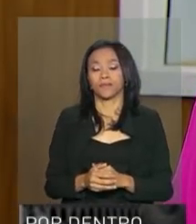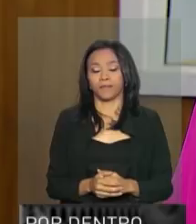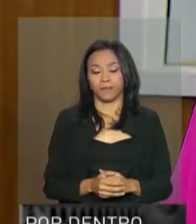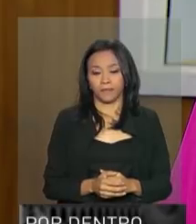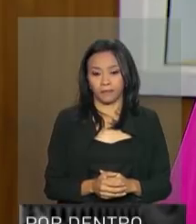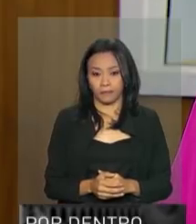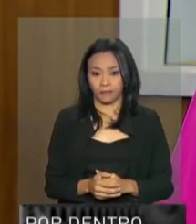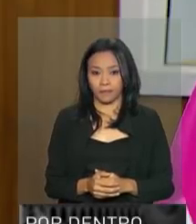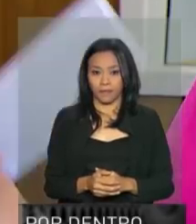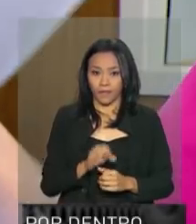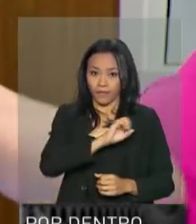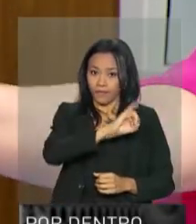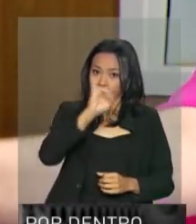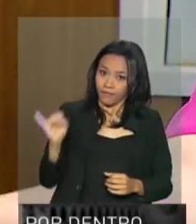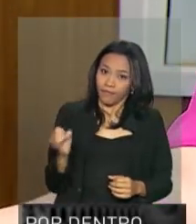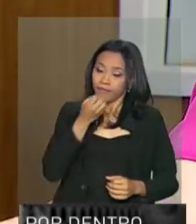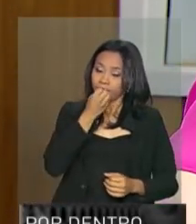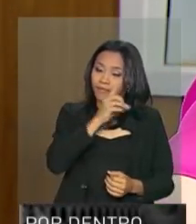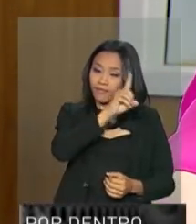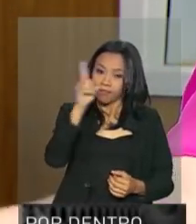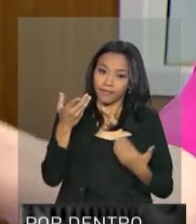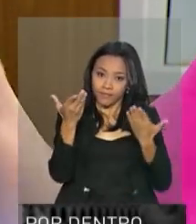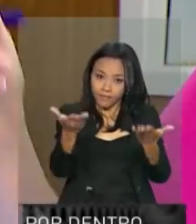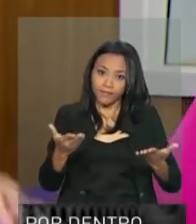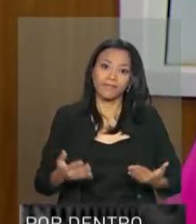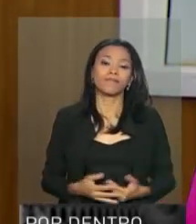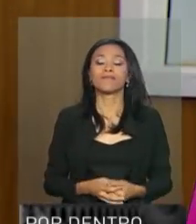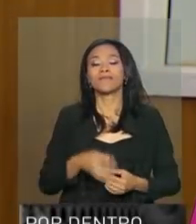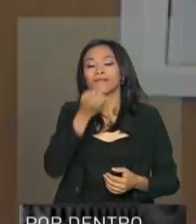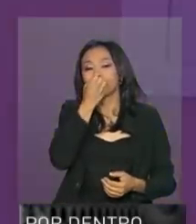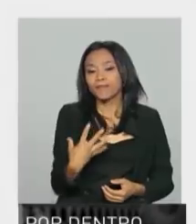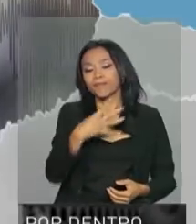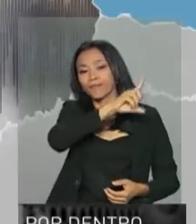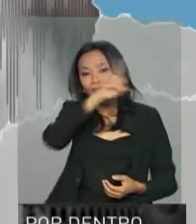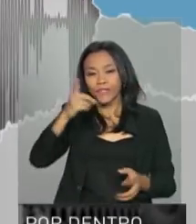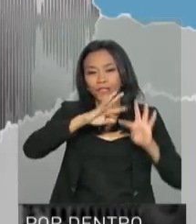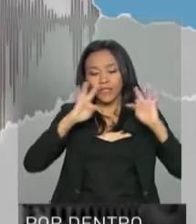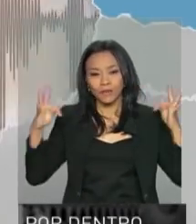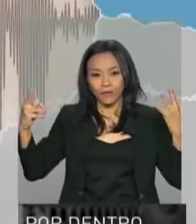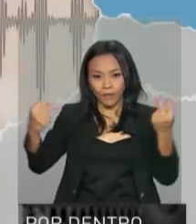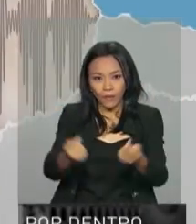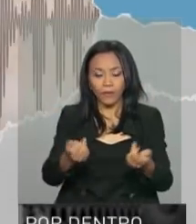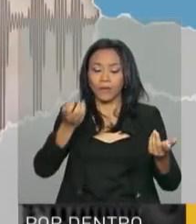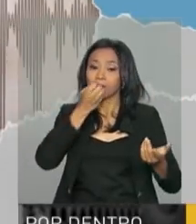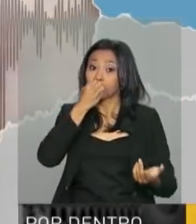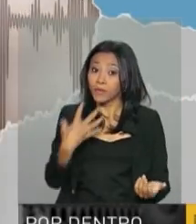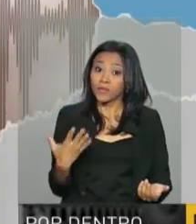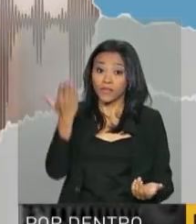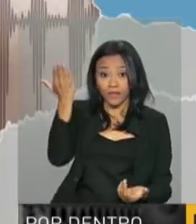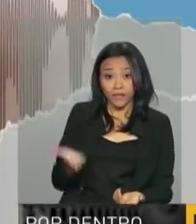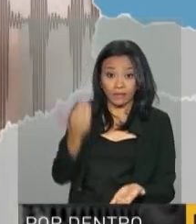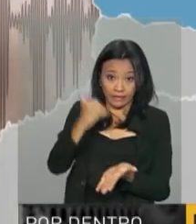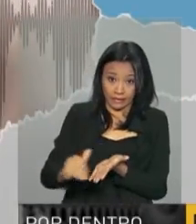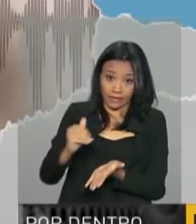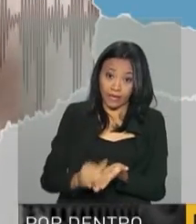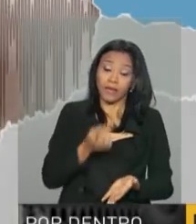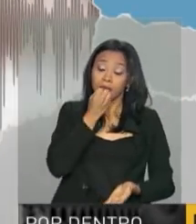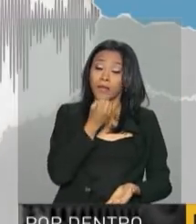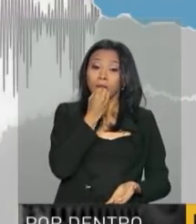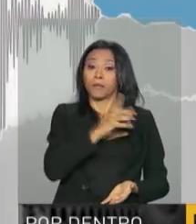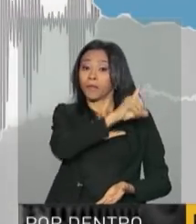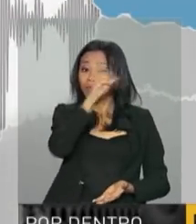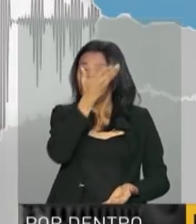550 AM. Olá, Elisângela, bom dia para você. Muito bom dia a todos, muito bom dia ao secretário Marcelo Caetano, bom dia também